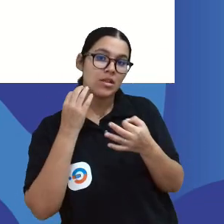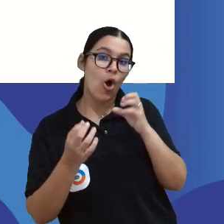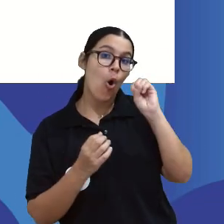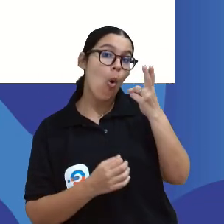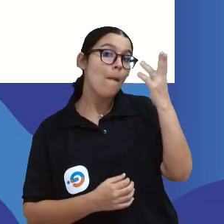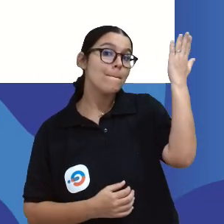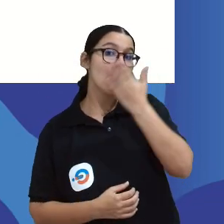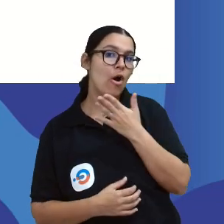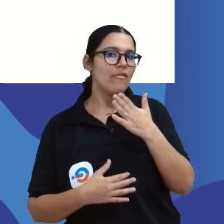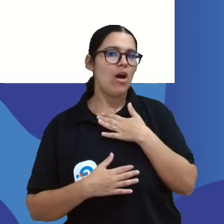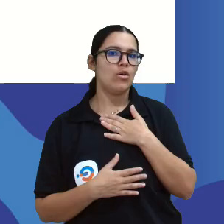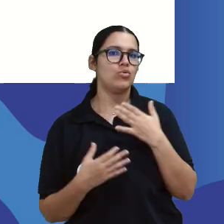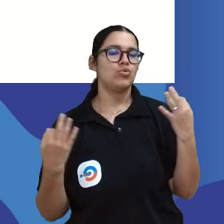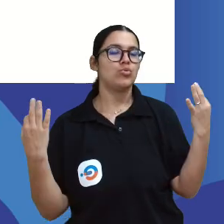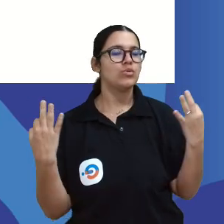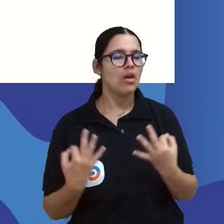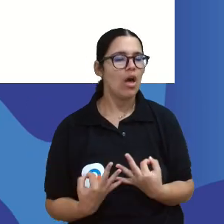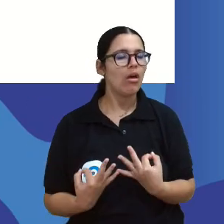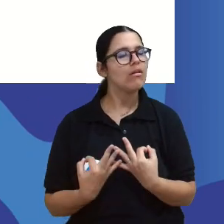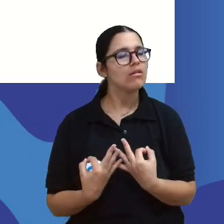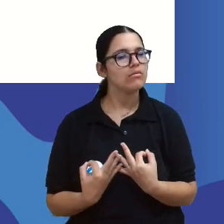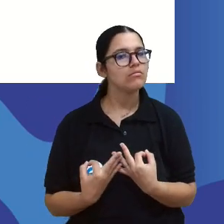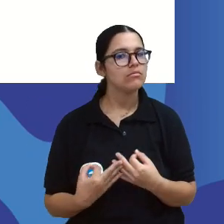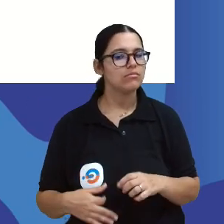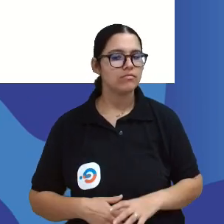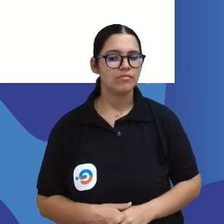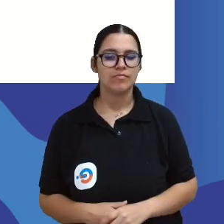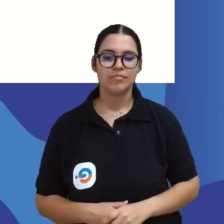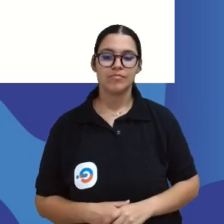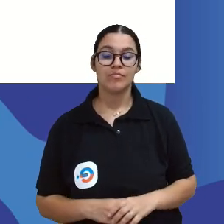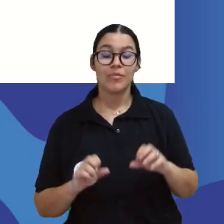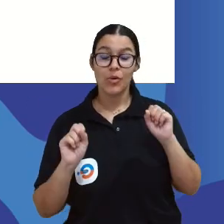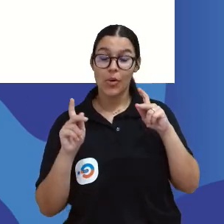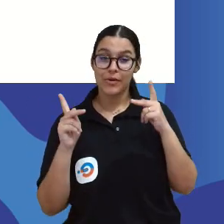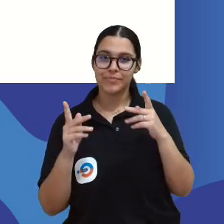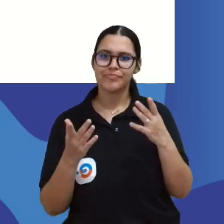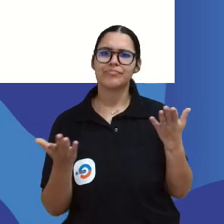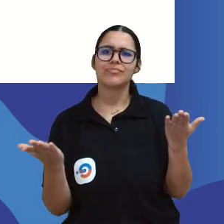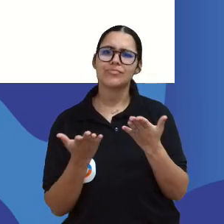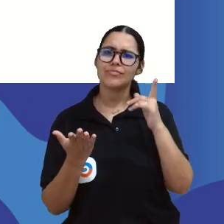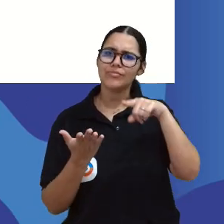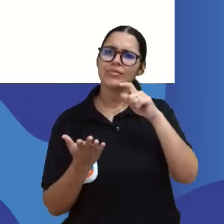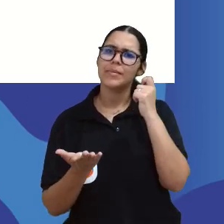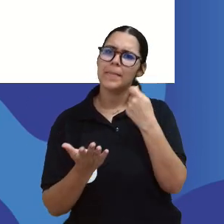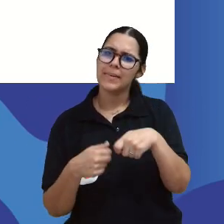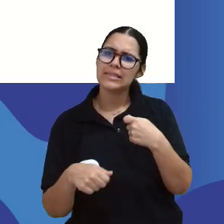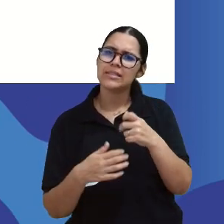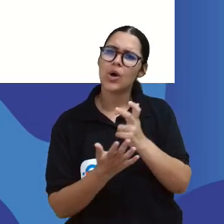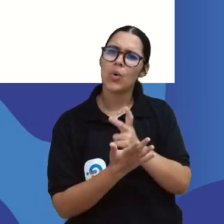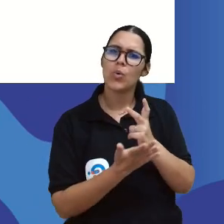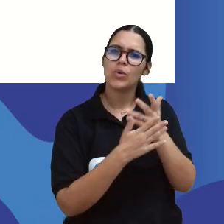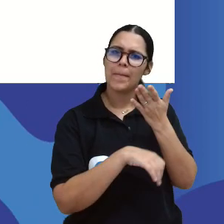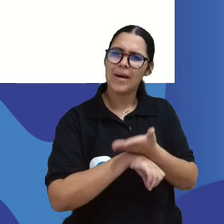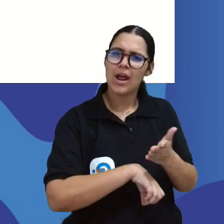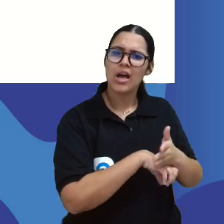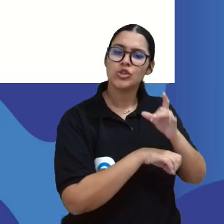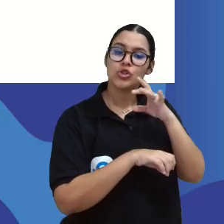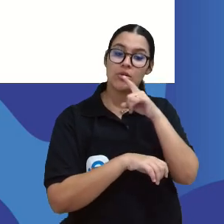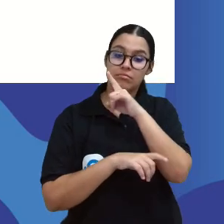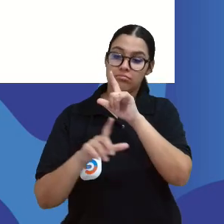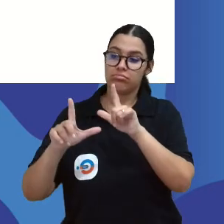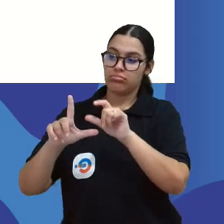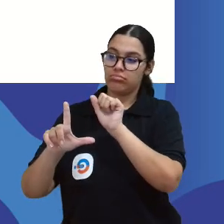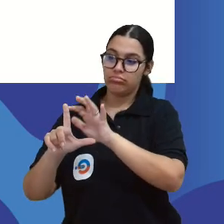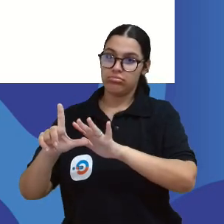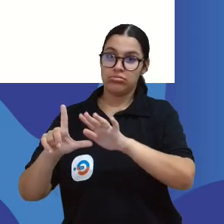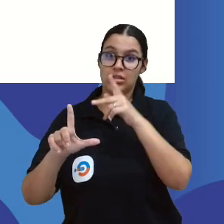tese está verdadeira, está correta. Ok? Continue praticando, é só apontar a câmera do seu celular para o QR Code que